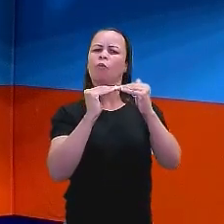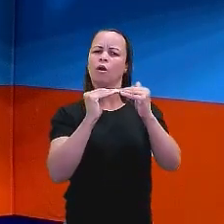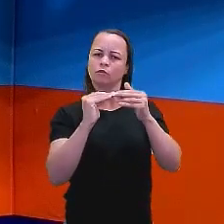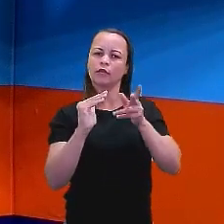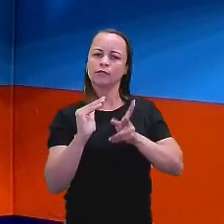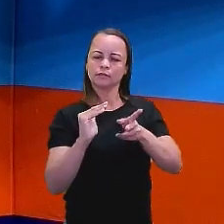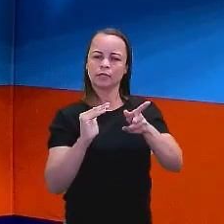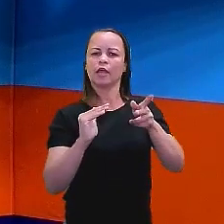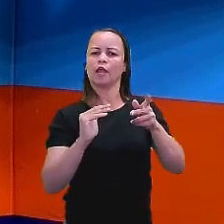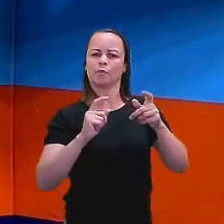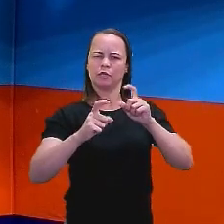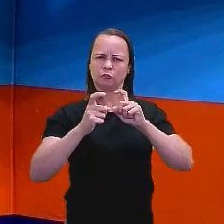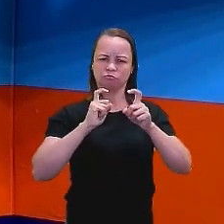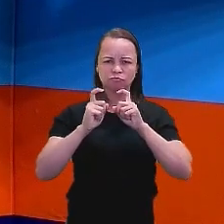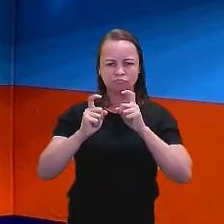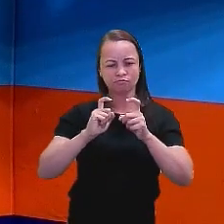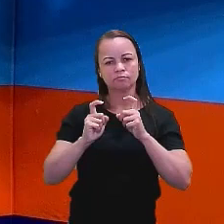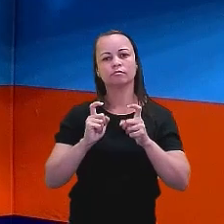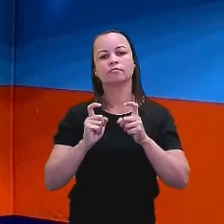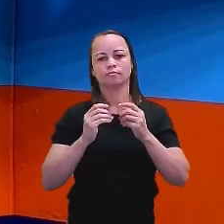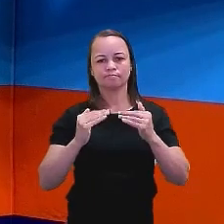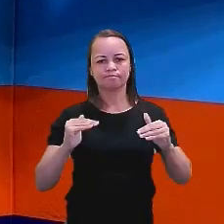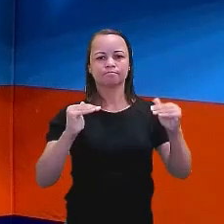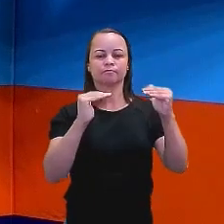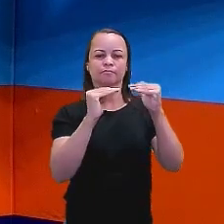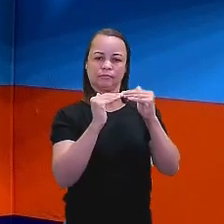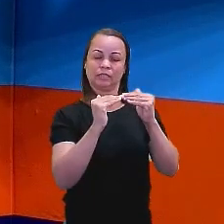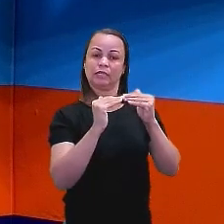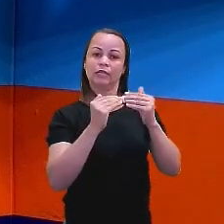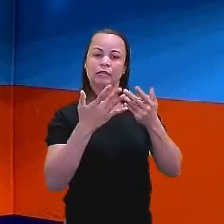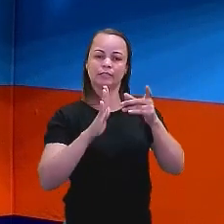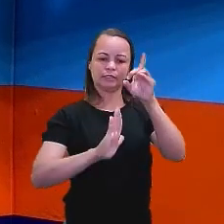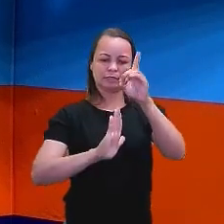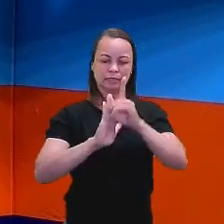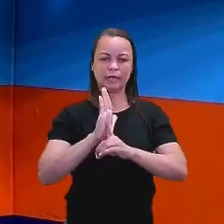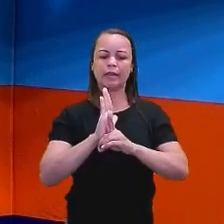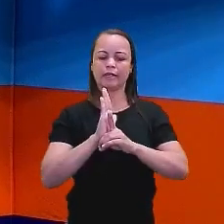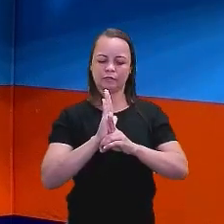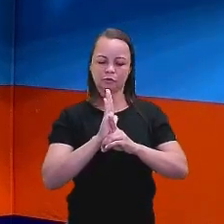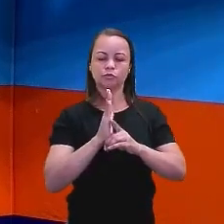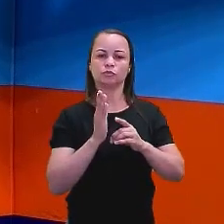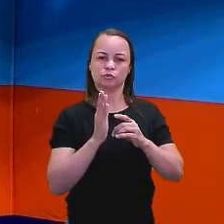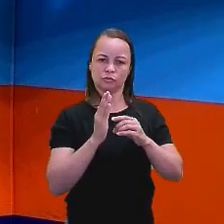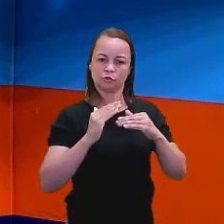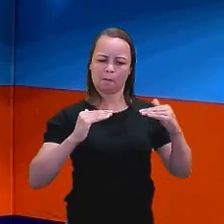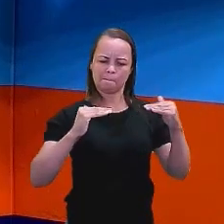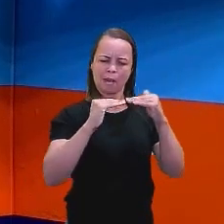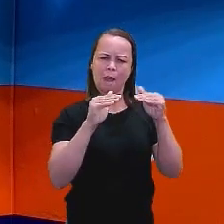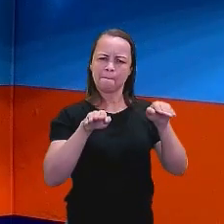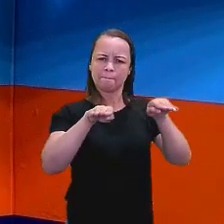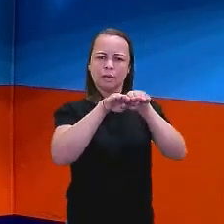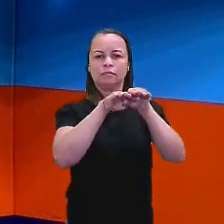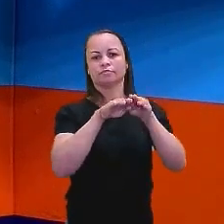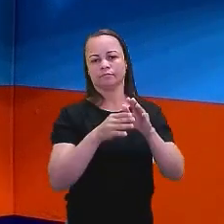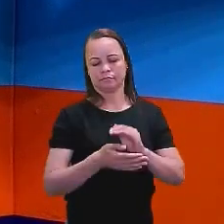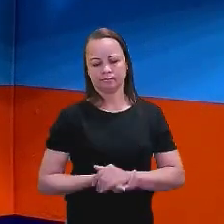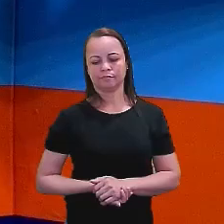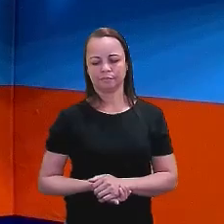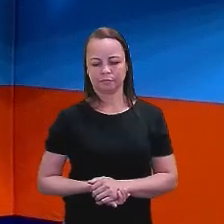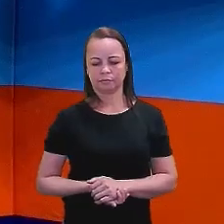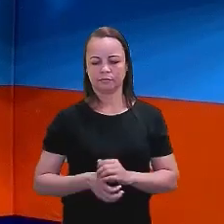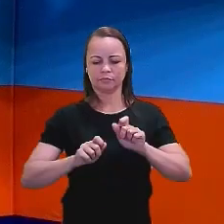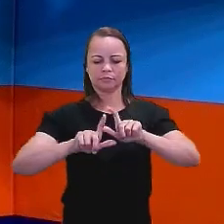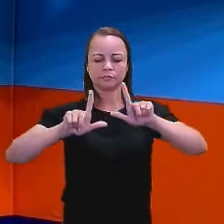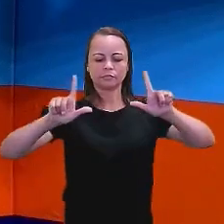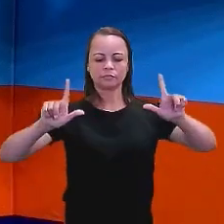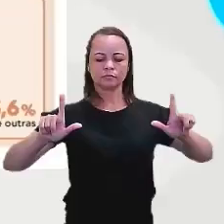de discussão e de direitos horizontais. Então, vejam só. Abra aqui a imagem, por